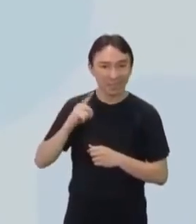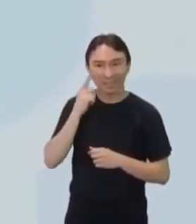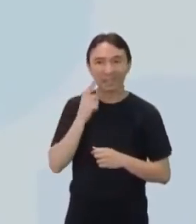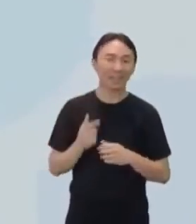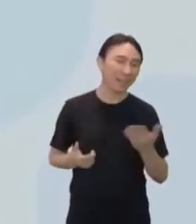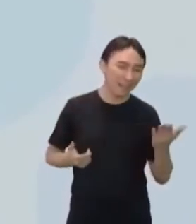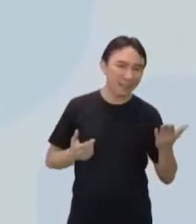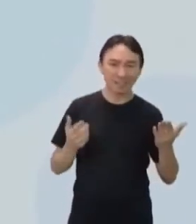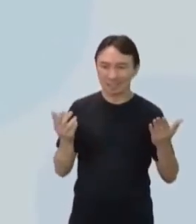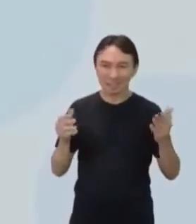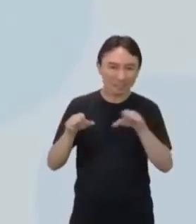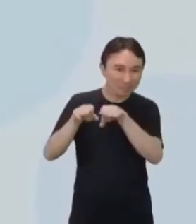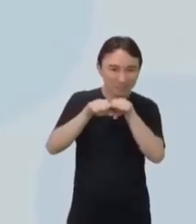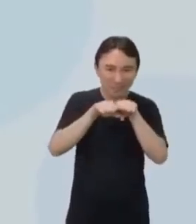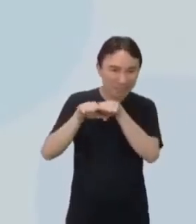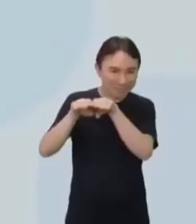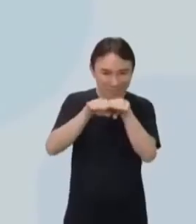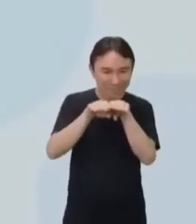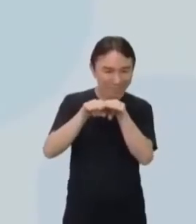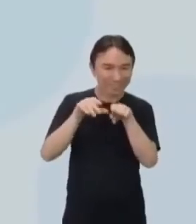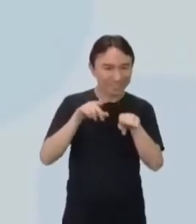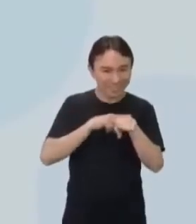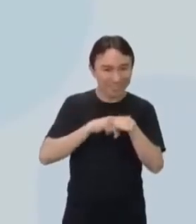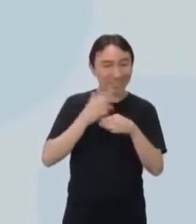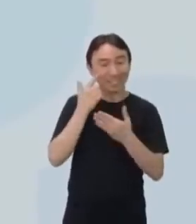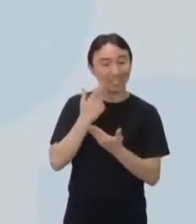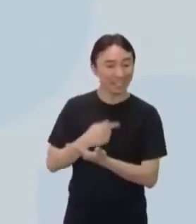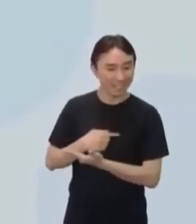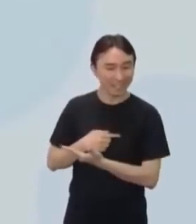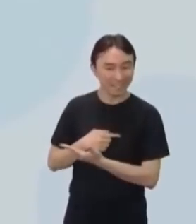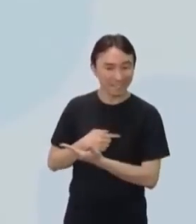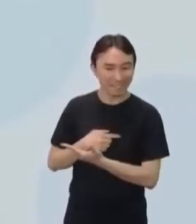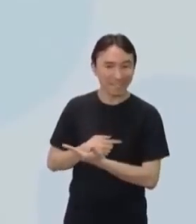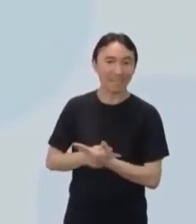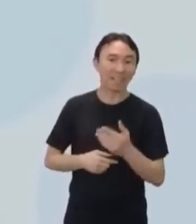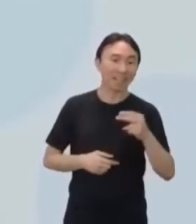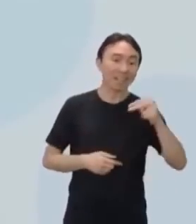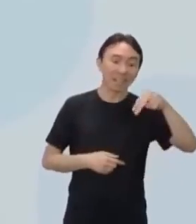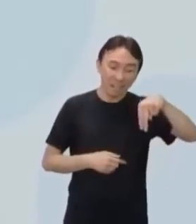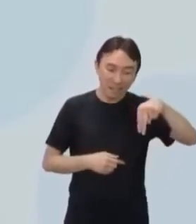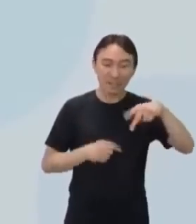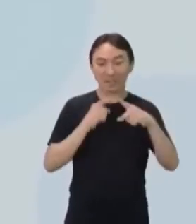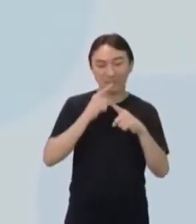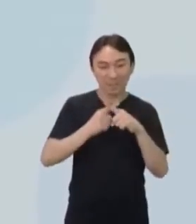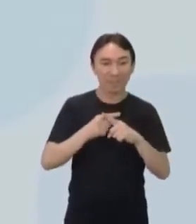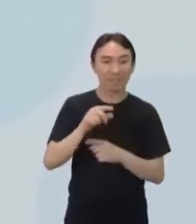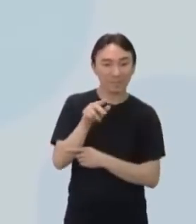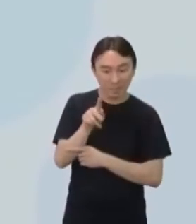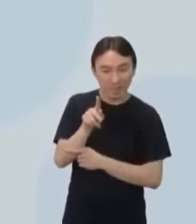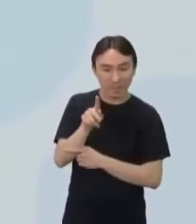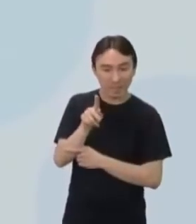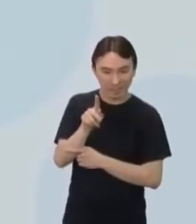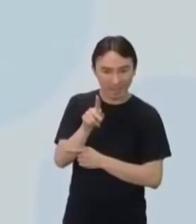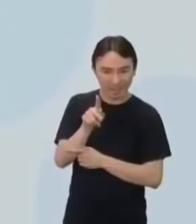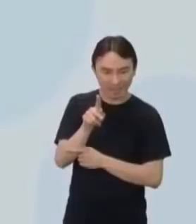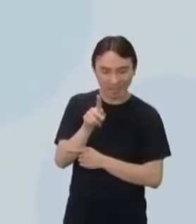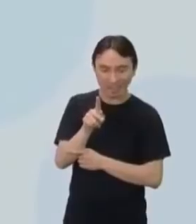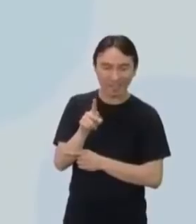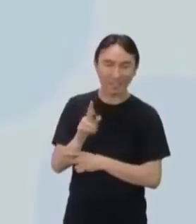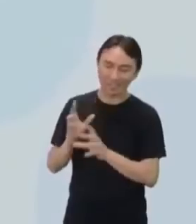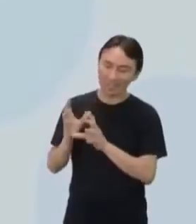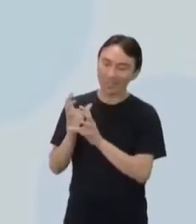do meu SAEB e a minha taxa de aprovação, que gera o meu IDEB, tá? É muito importante que